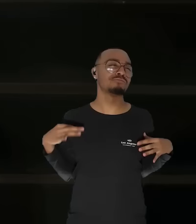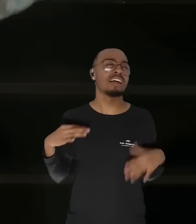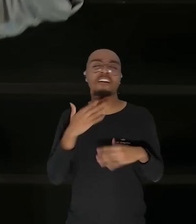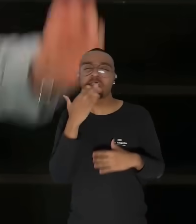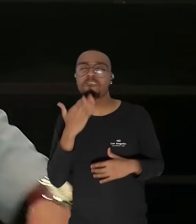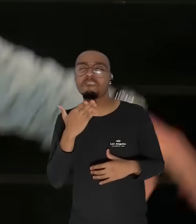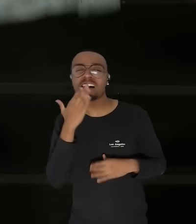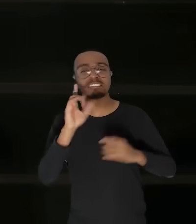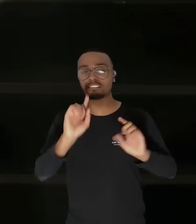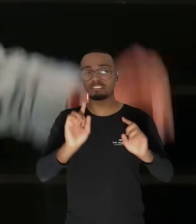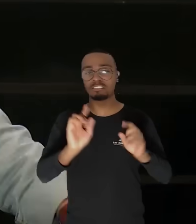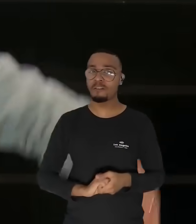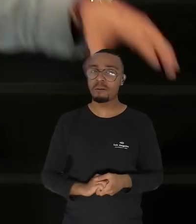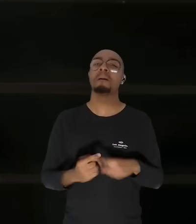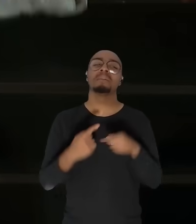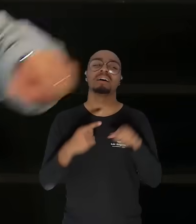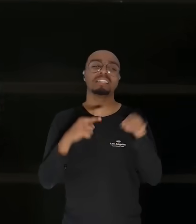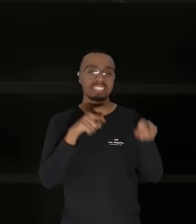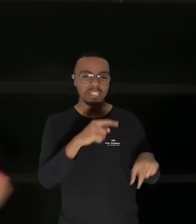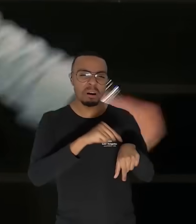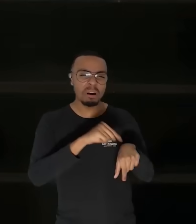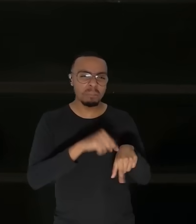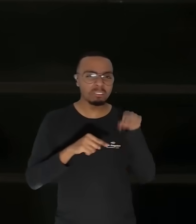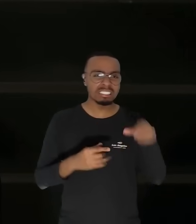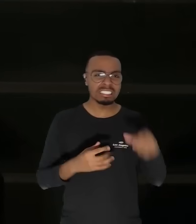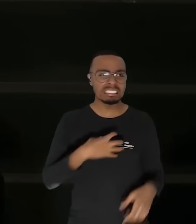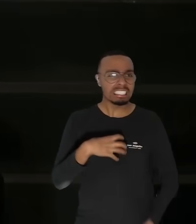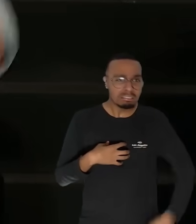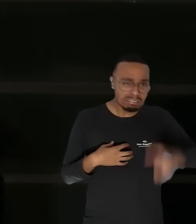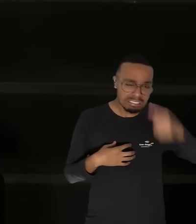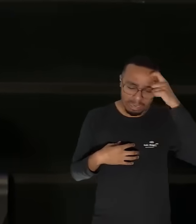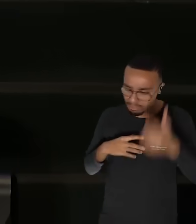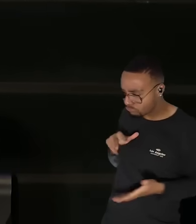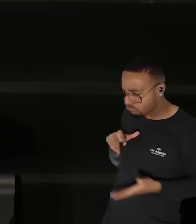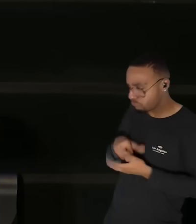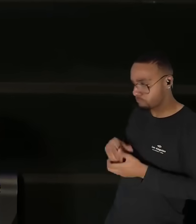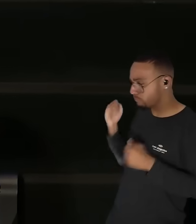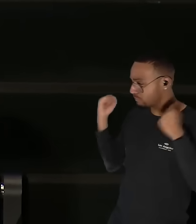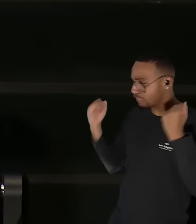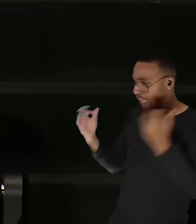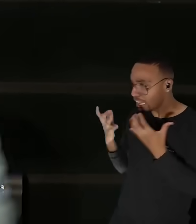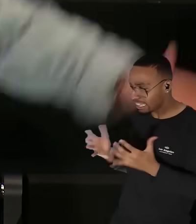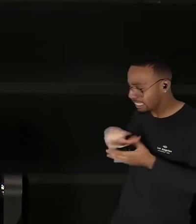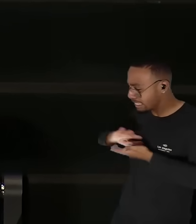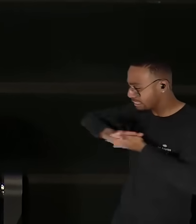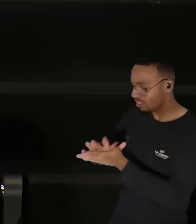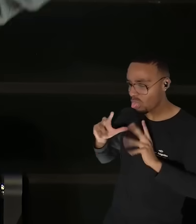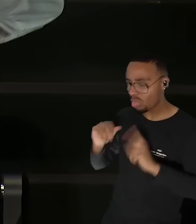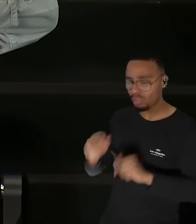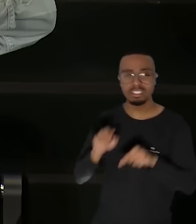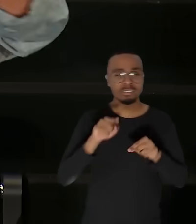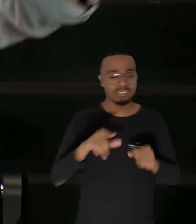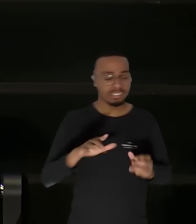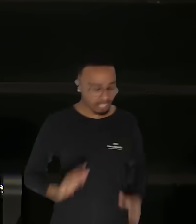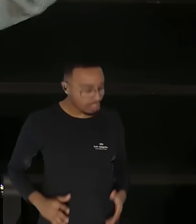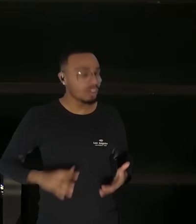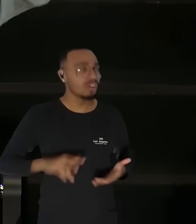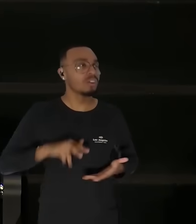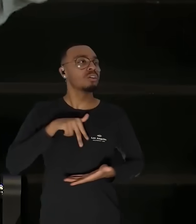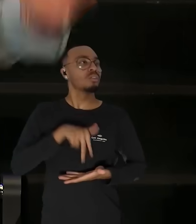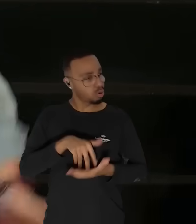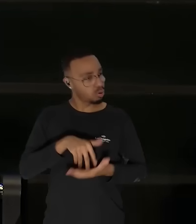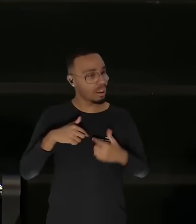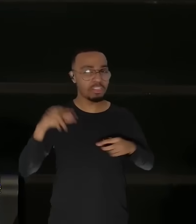você não tem o que ver, o que se apegar, o que sentir, e você levanta as duas mãos e diz: eu não estou vendo nada, não estou ouvindo nada, mas